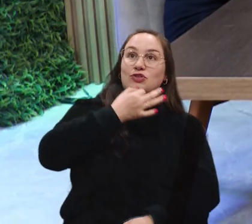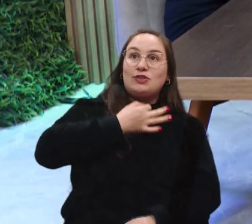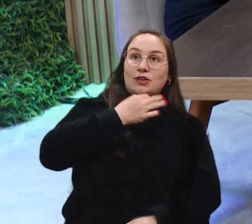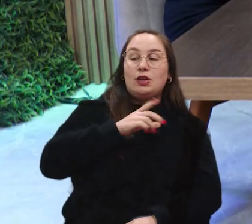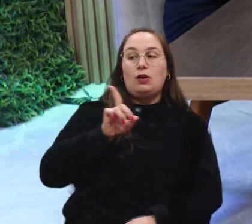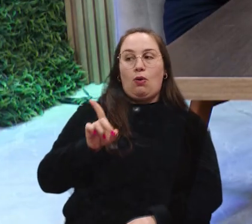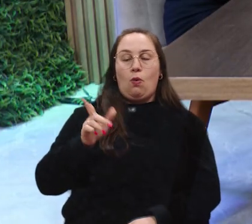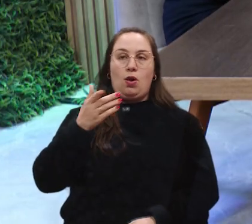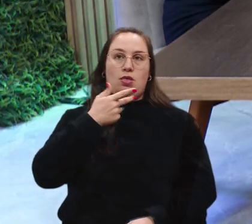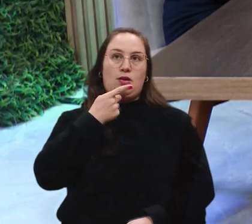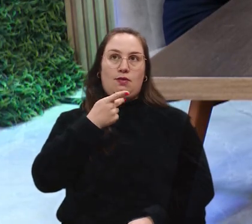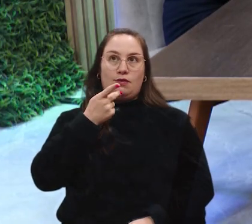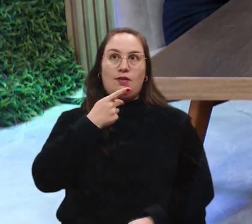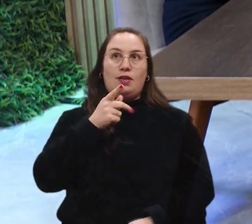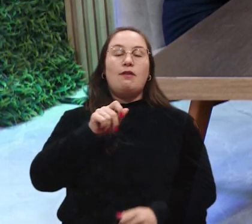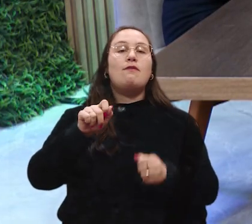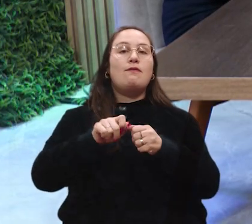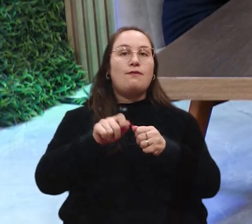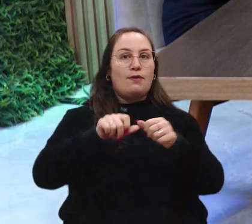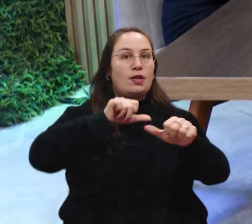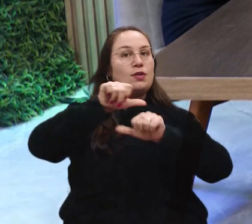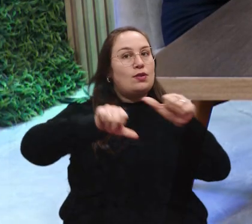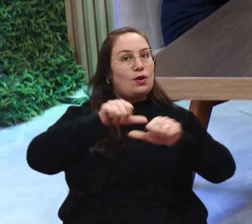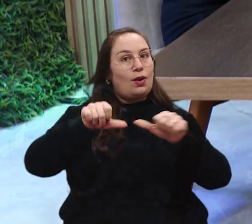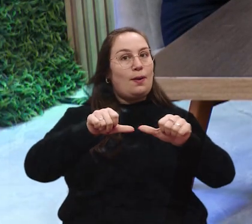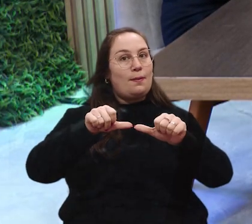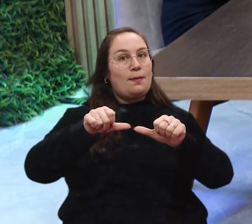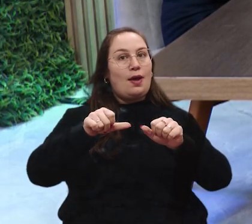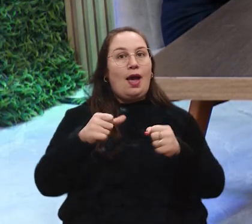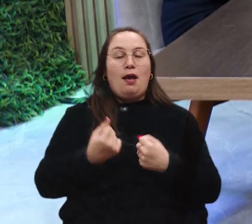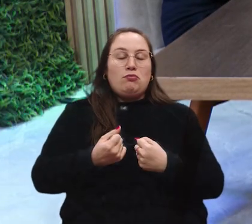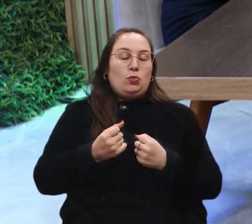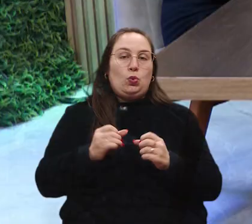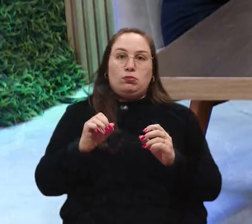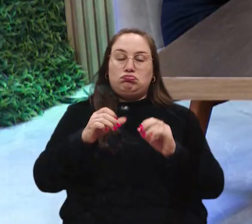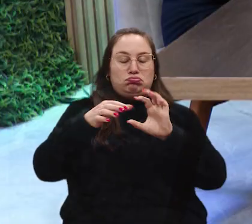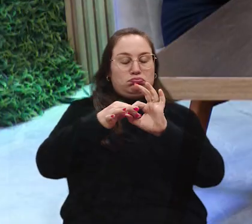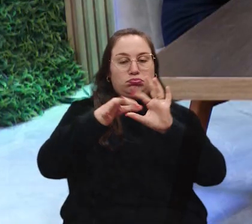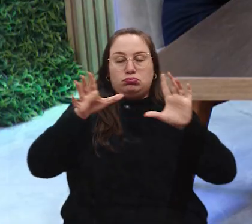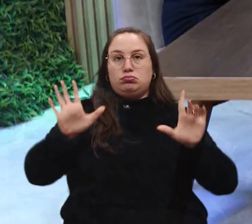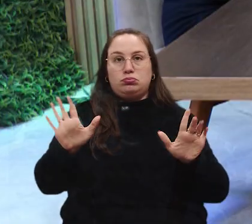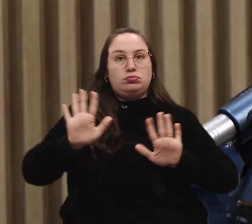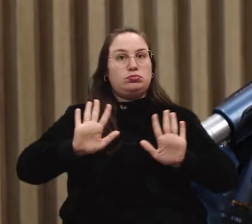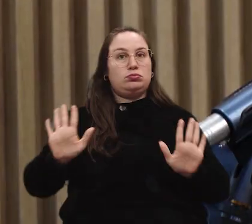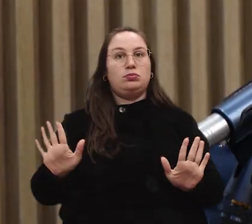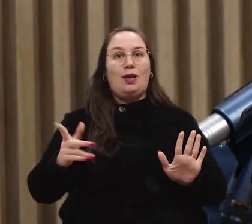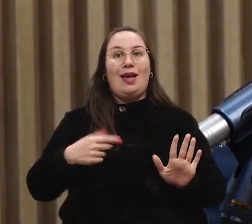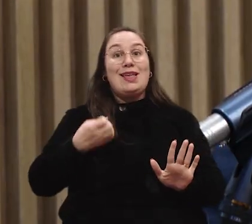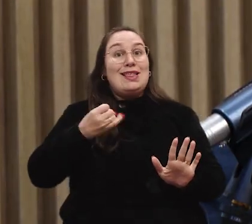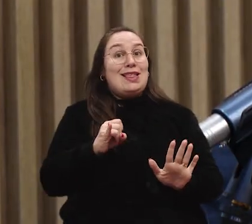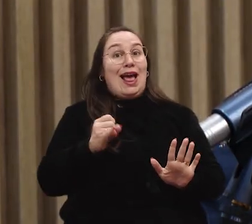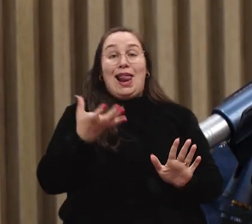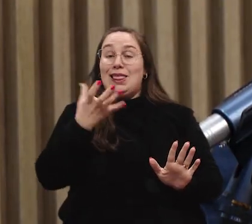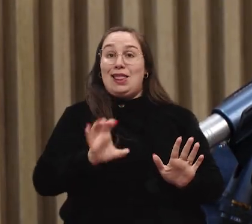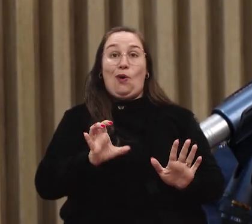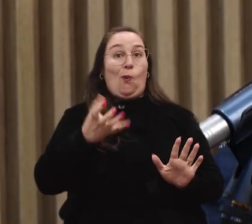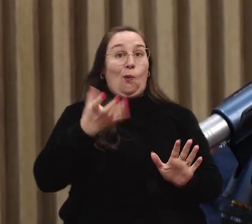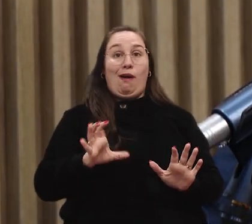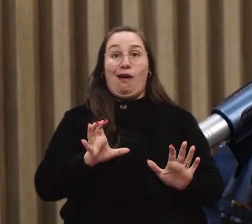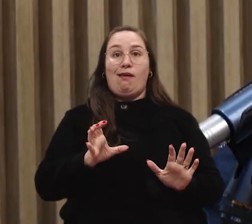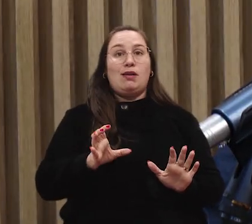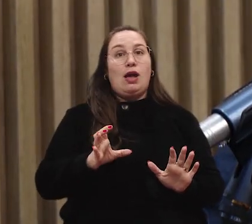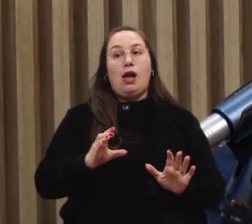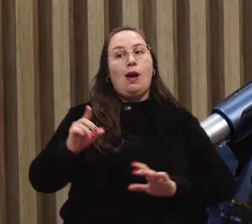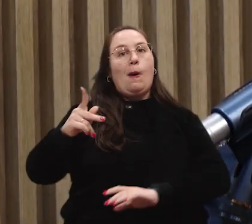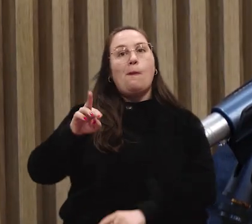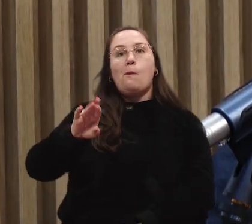que o doutor Dagoberto falou, fazem a troca, mas é por liberalidade. Tem obrigação legal. Se a empresa não quiser trocar, o PROCON não